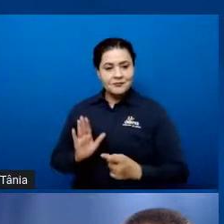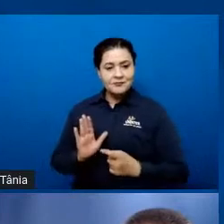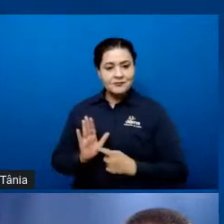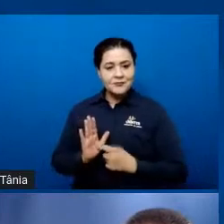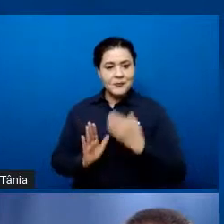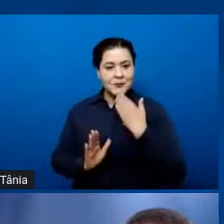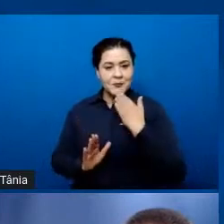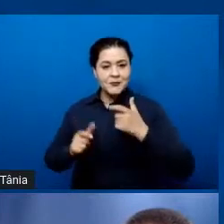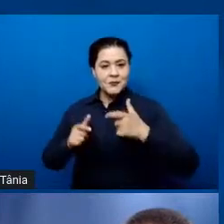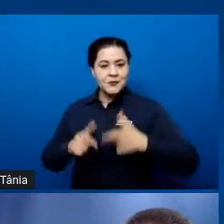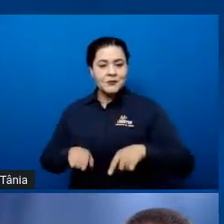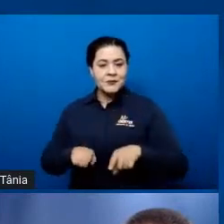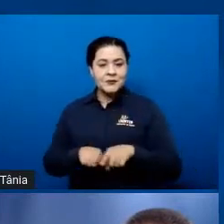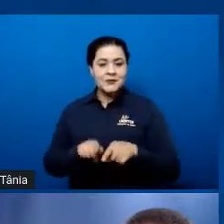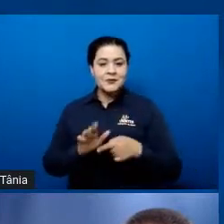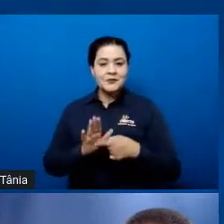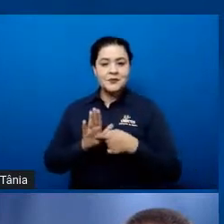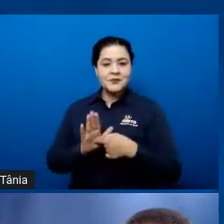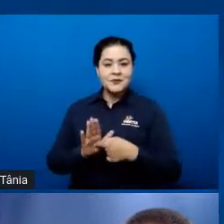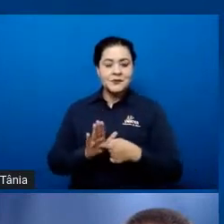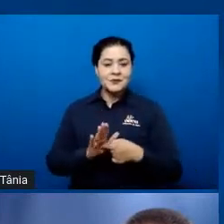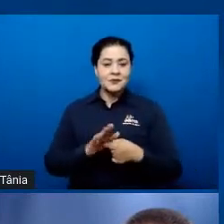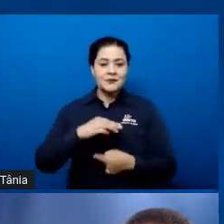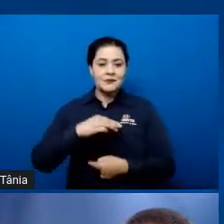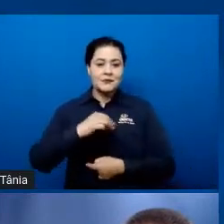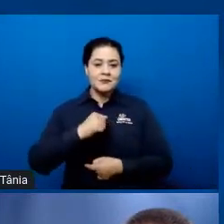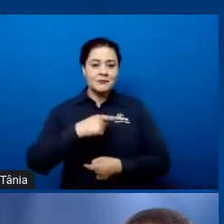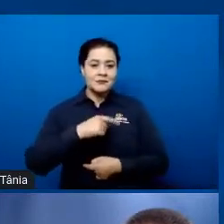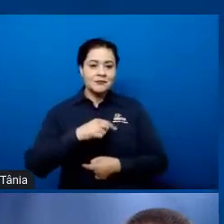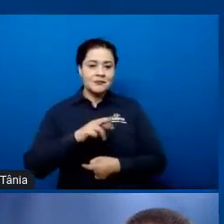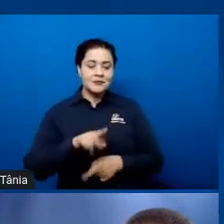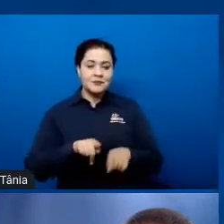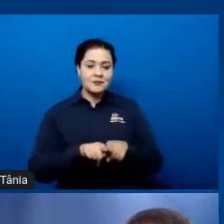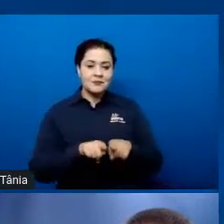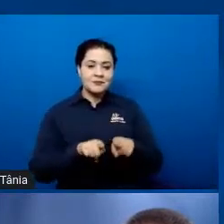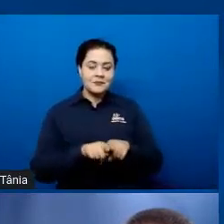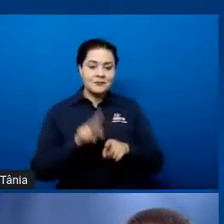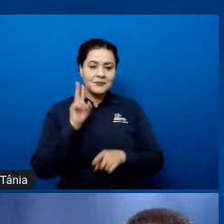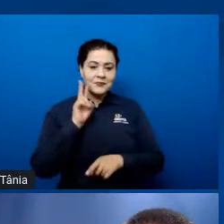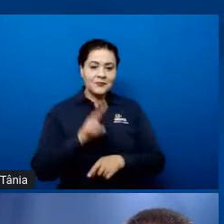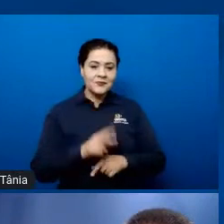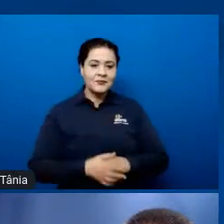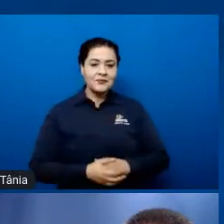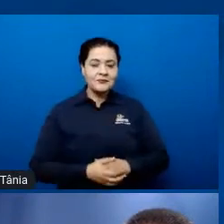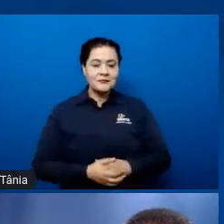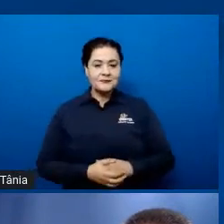pedir para mapear. Eu vou tentar mapear aqui o meu chão aqui.